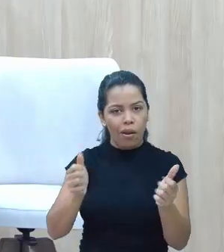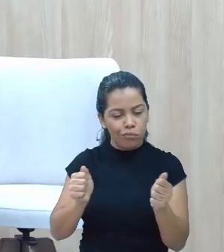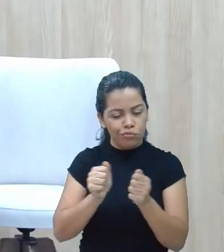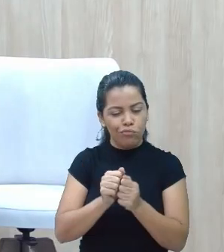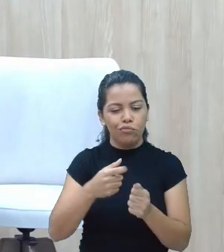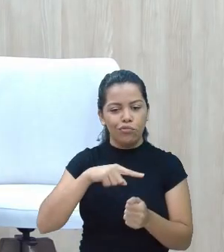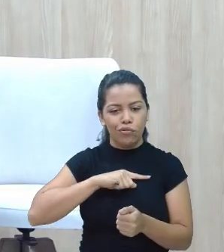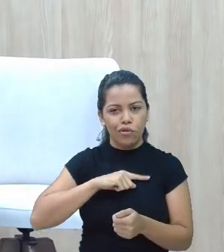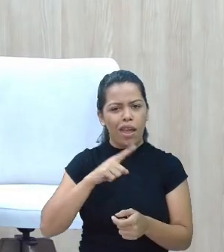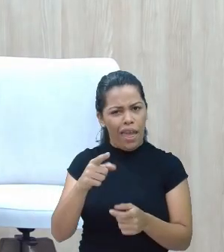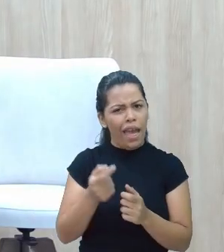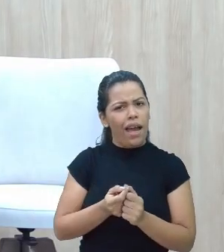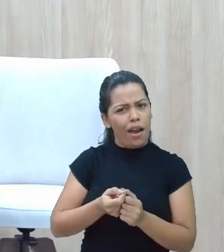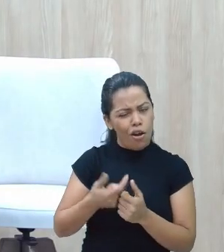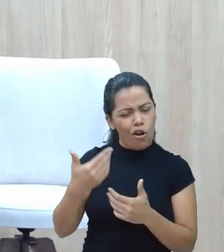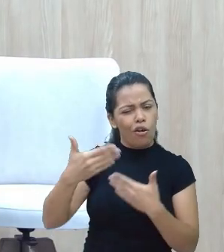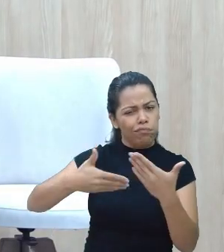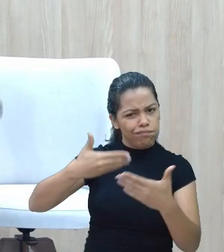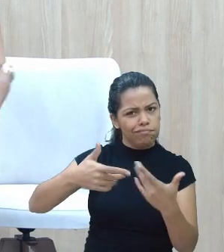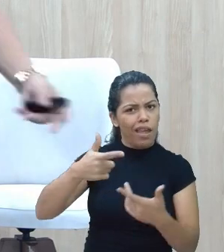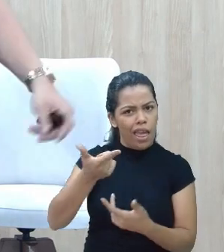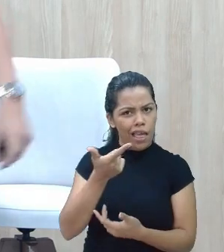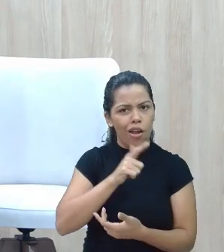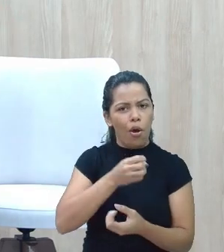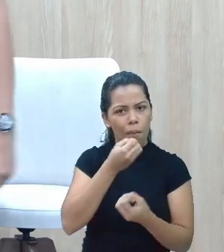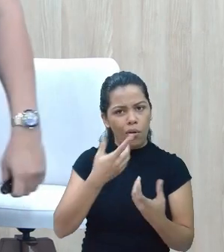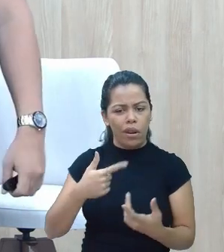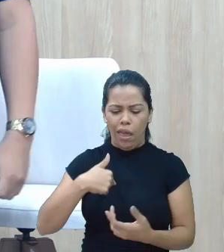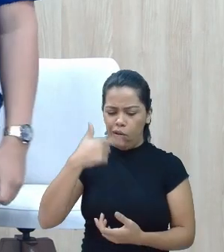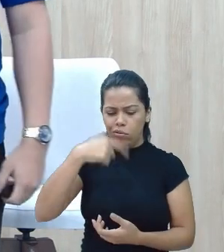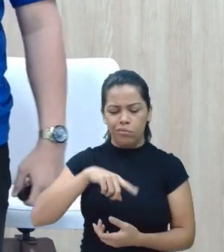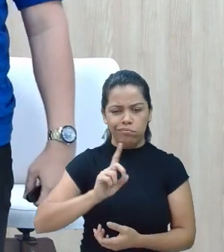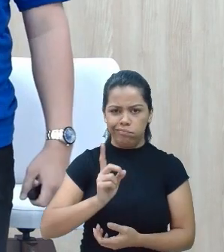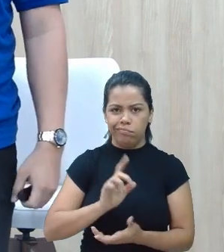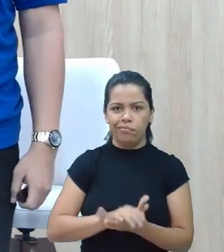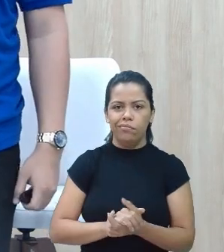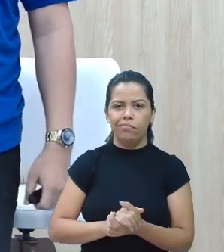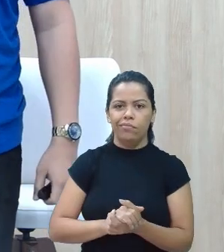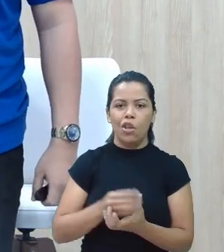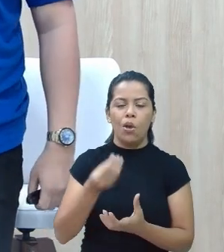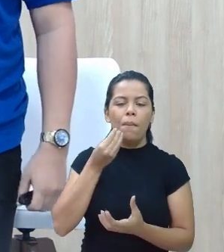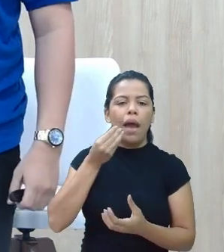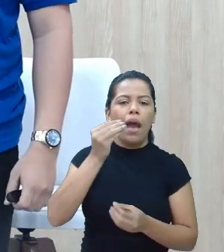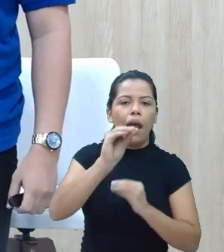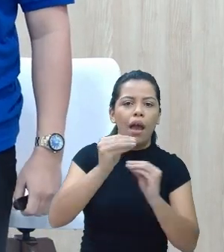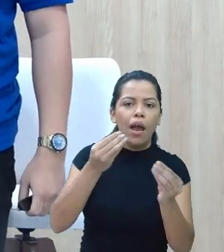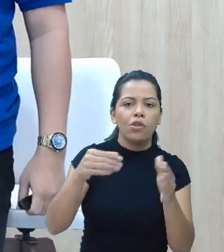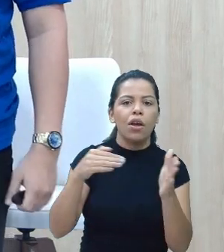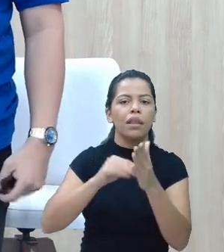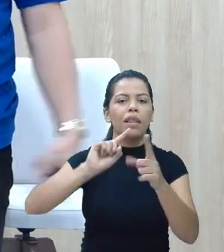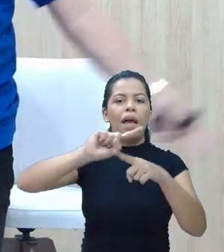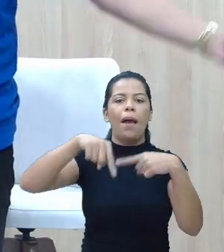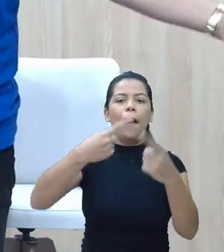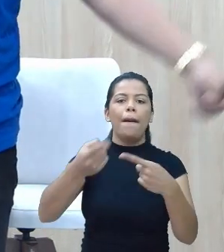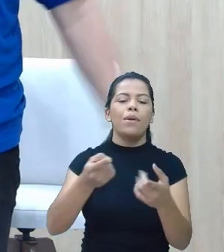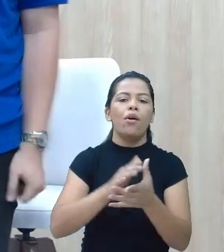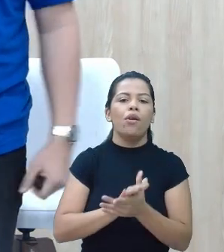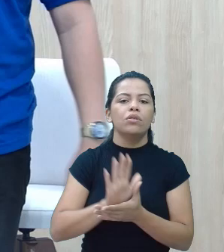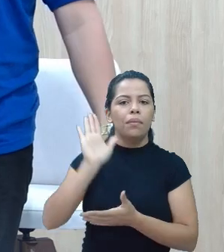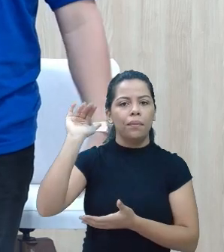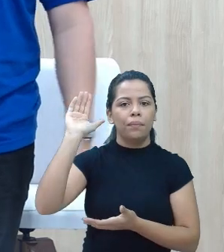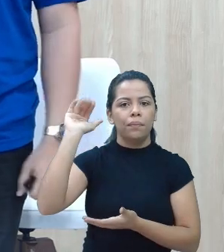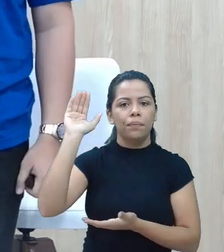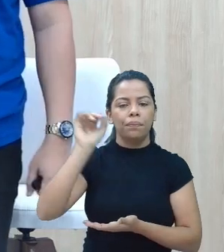Todo desenrolado ele, né? Nas Paranauê ali. Eu não sou assim, não. Pessoal, cheiro no coração de vocês. Até uma próxima. Fiquem com